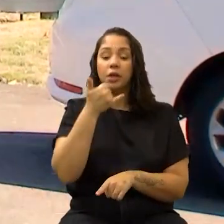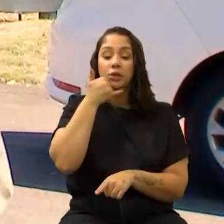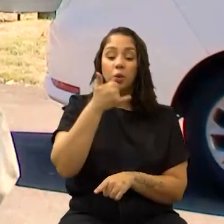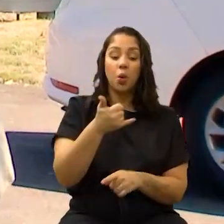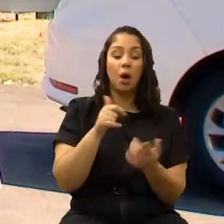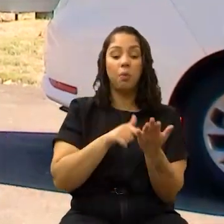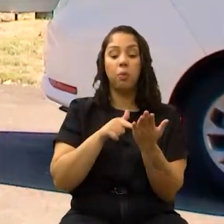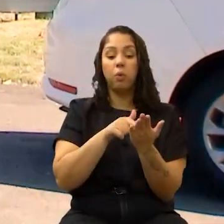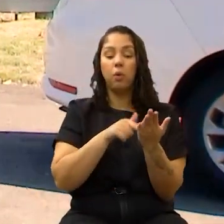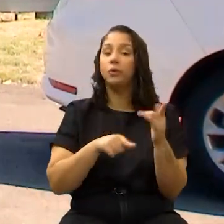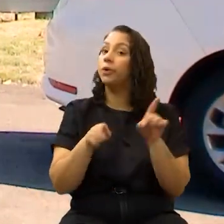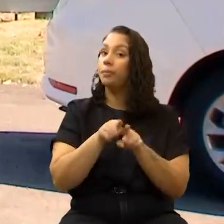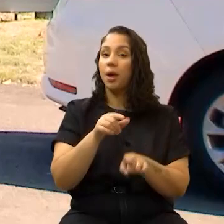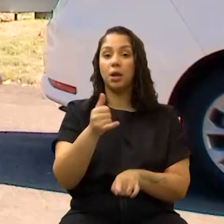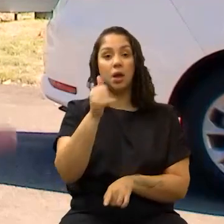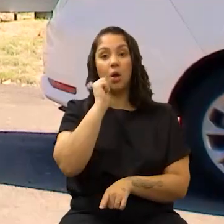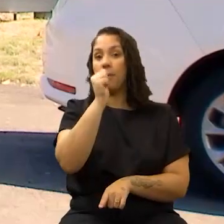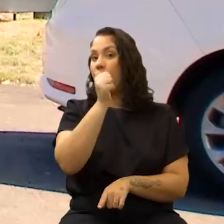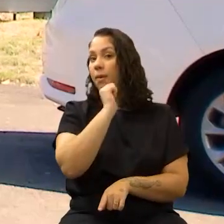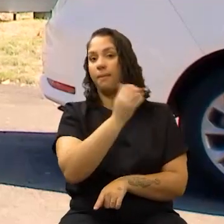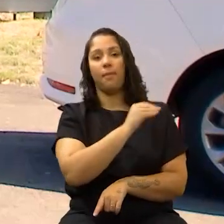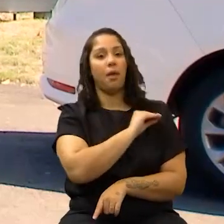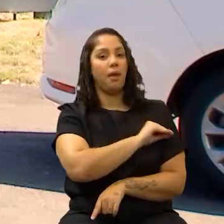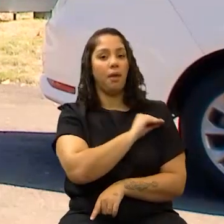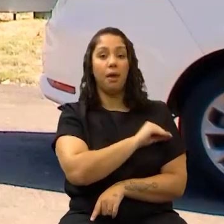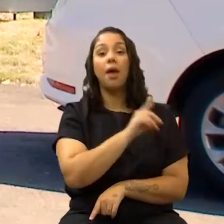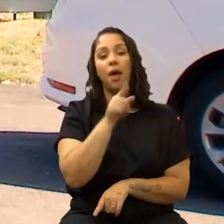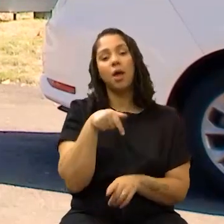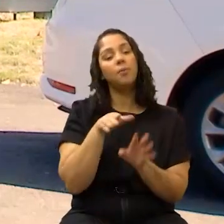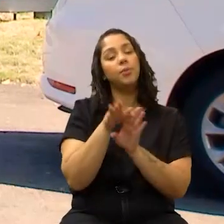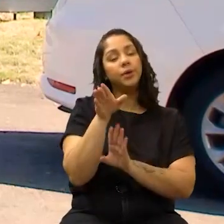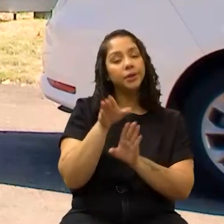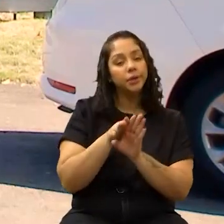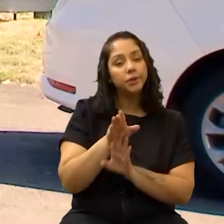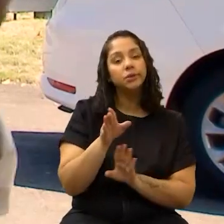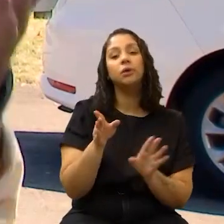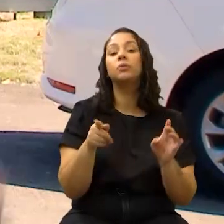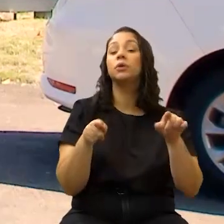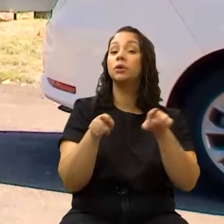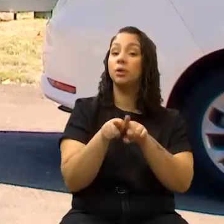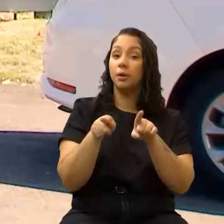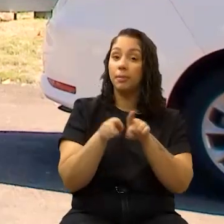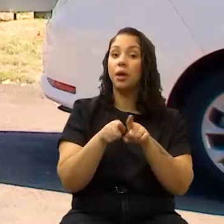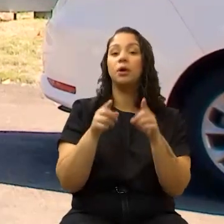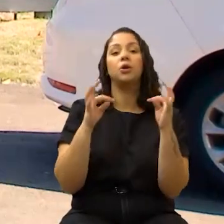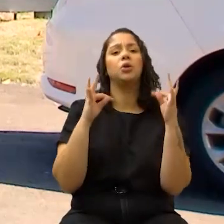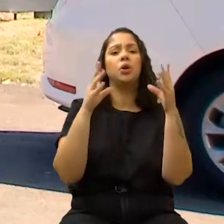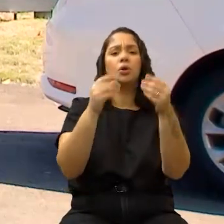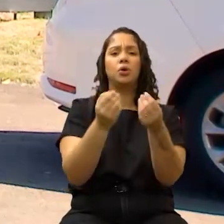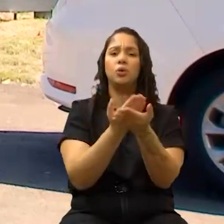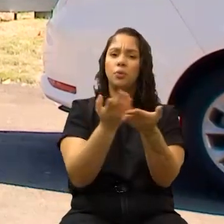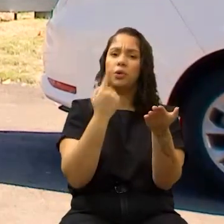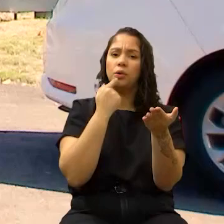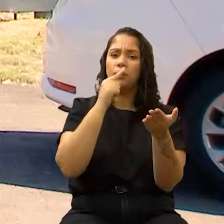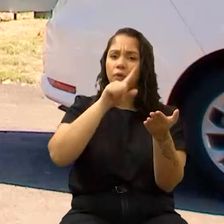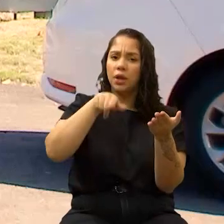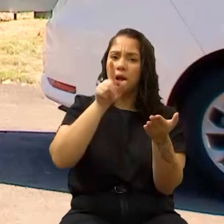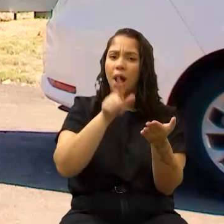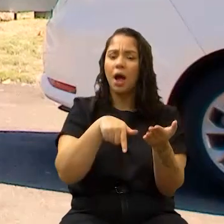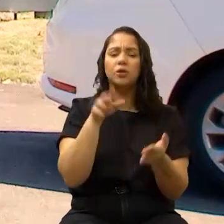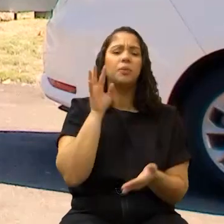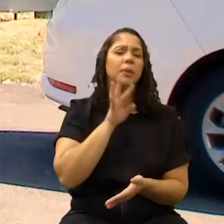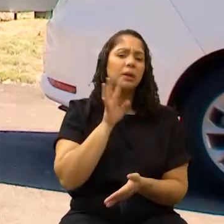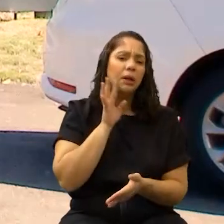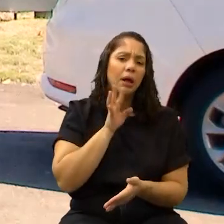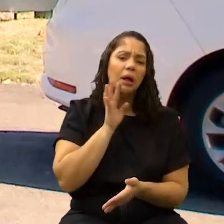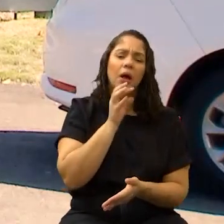celular, não beber quando for dirigir, são algumas orientações e, claro, para todo mundo ter um feriado bem legal,